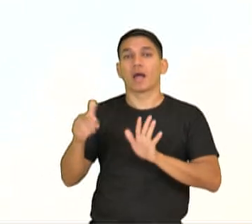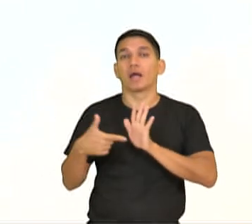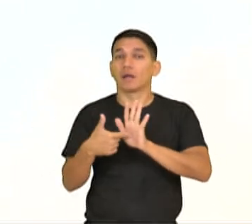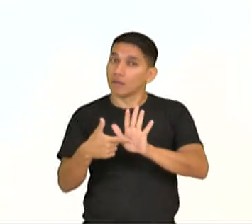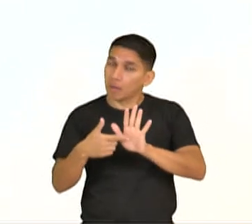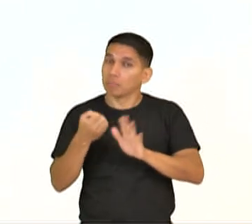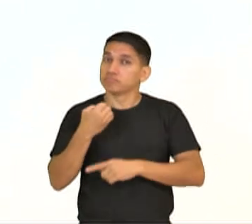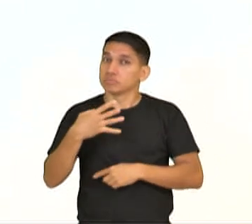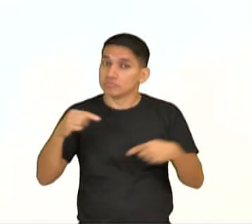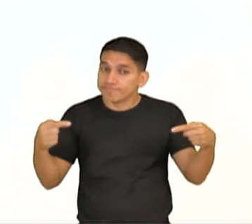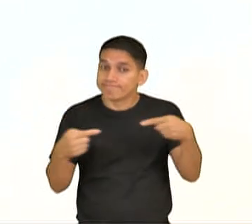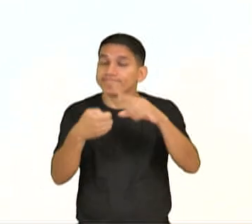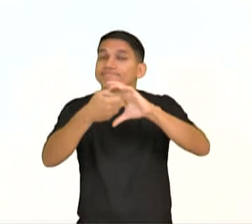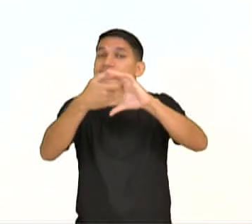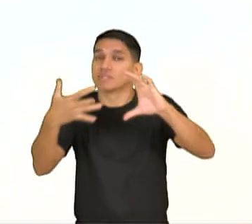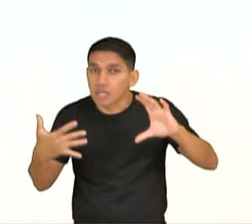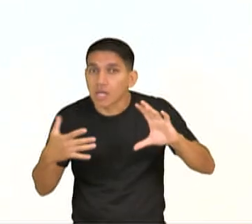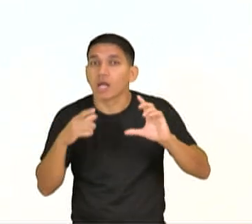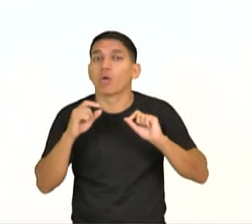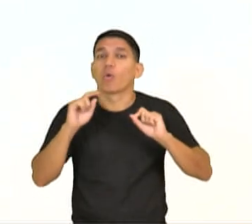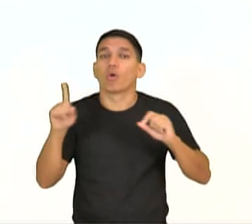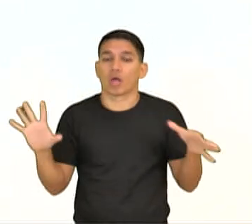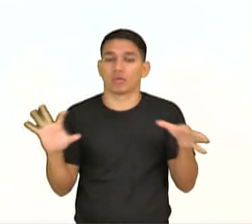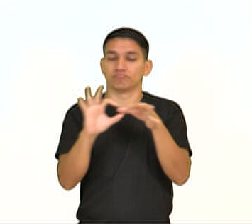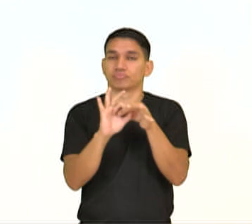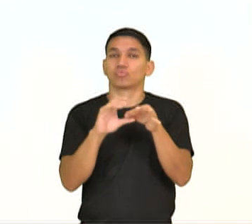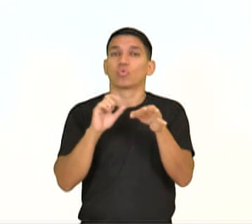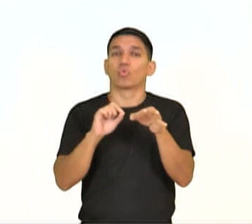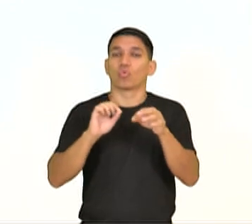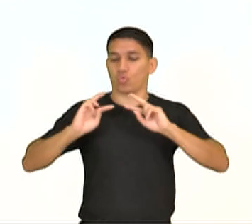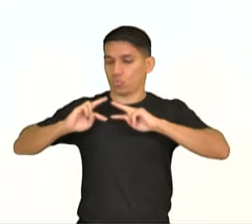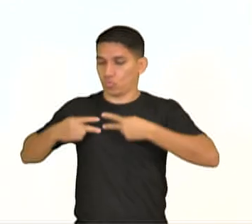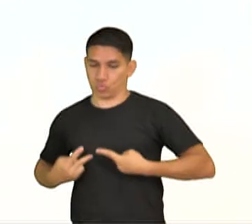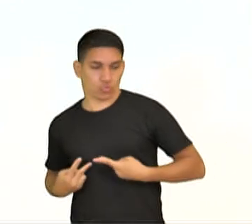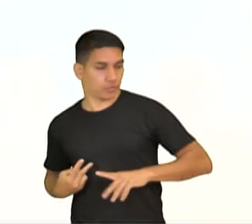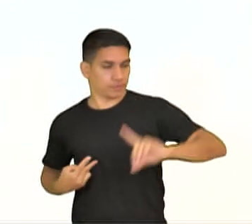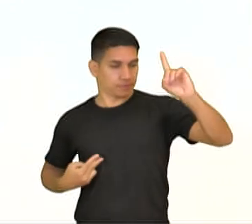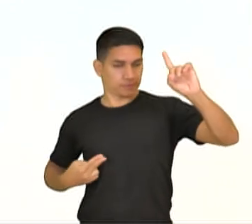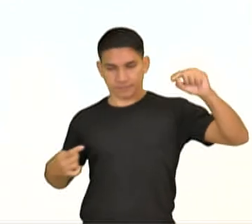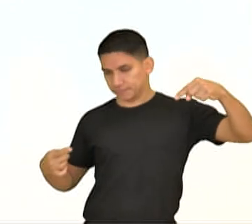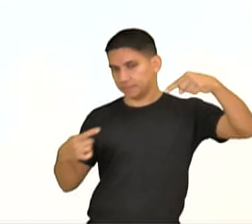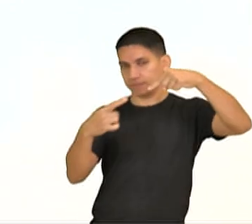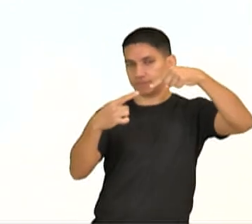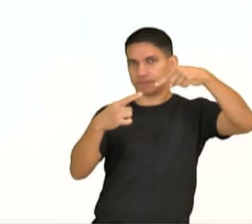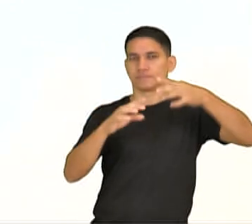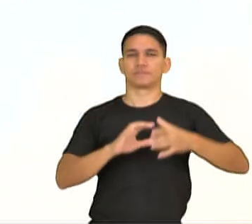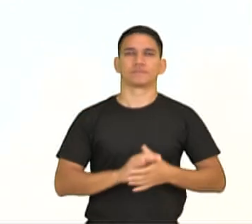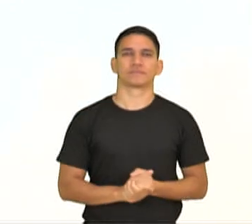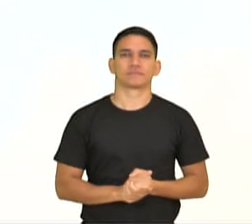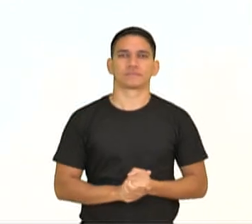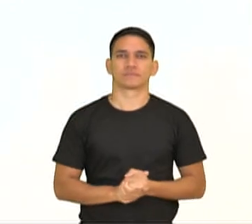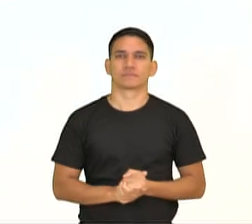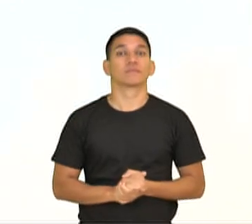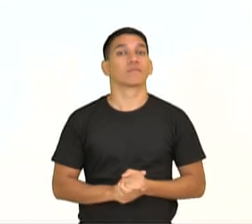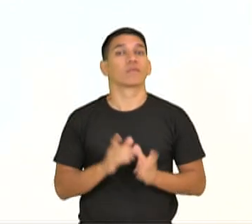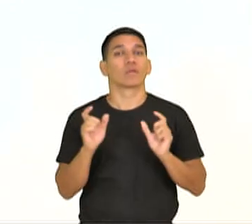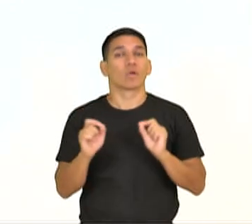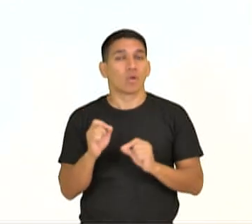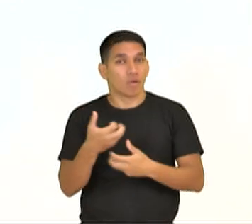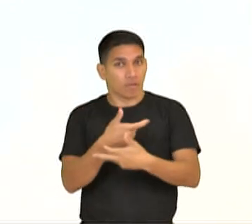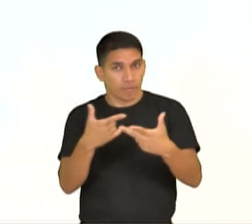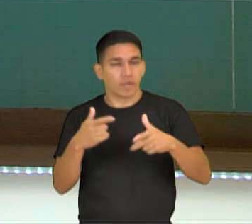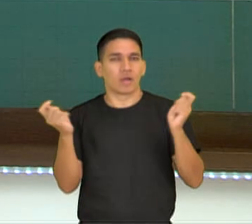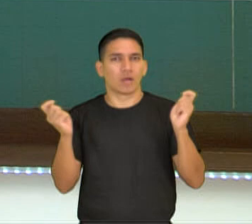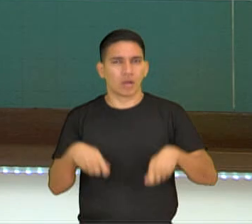representa bem esse caráter dessa união entre o ser humano e o divino. Uma das coisas que vai acontecer